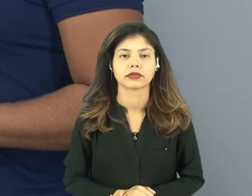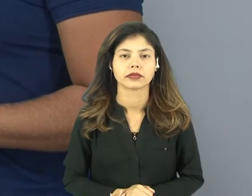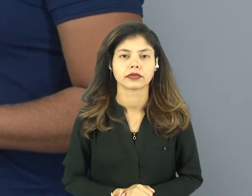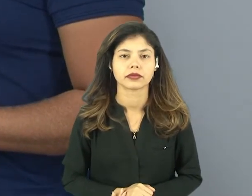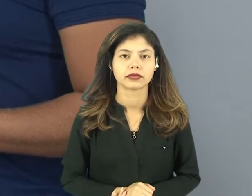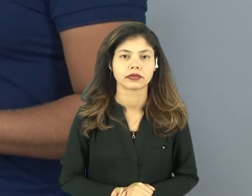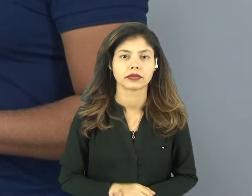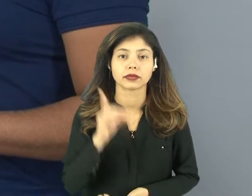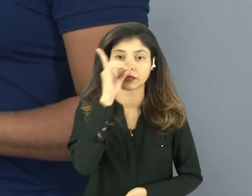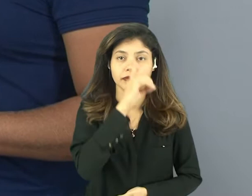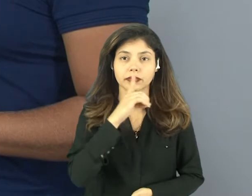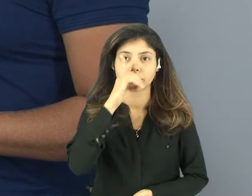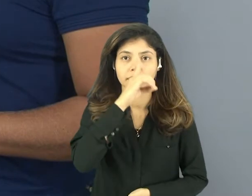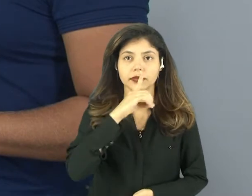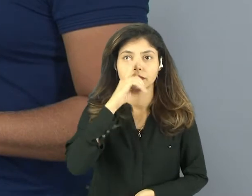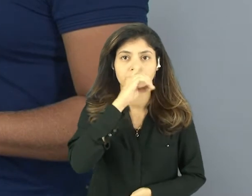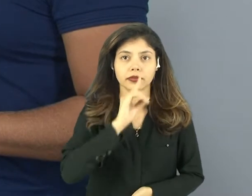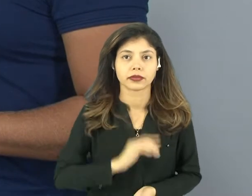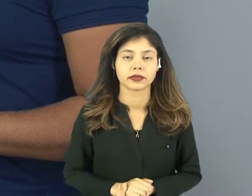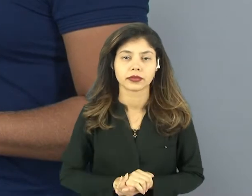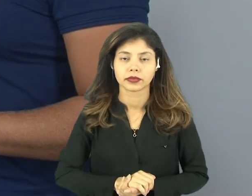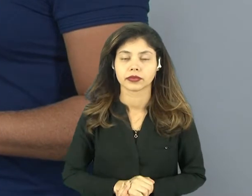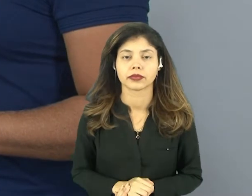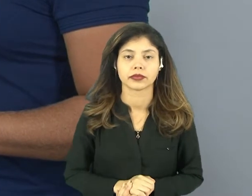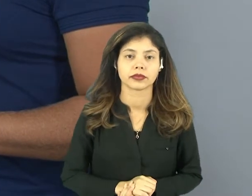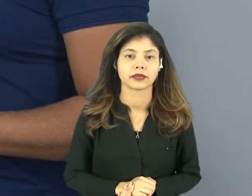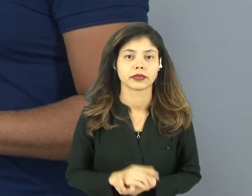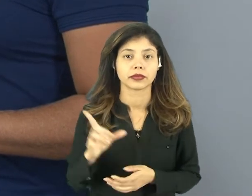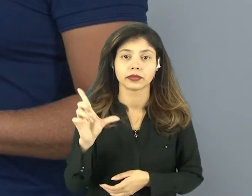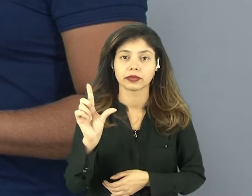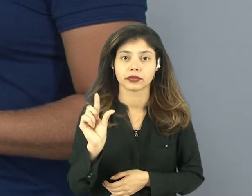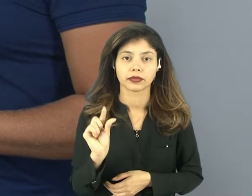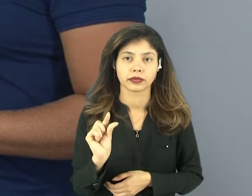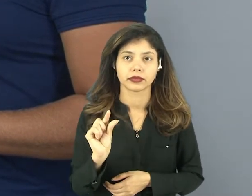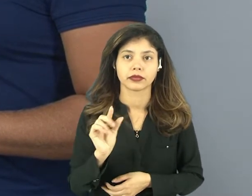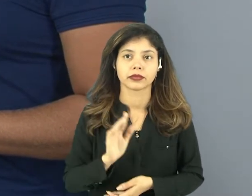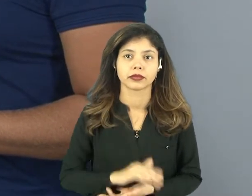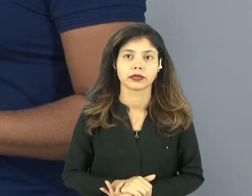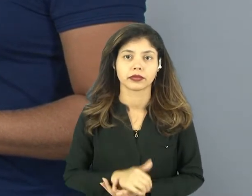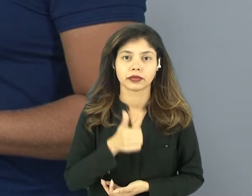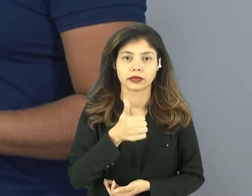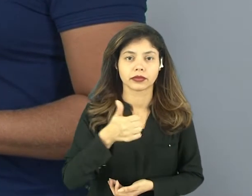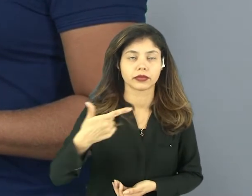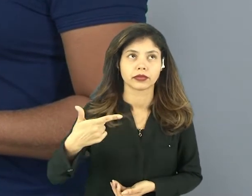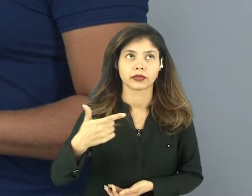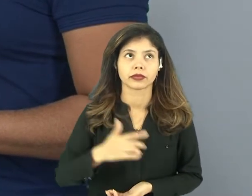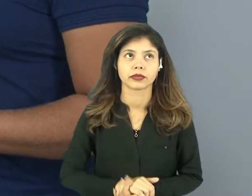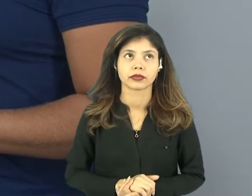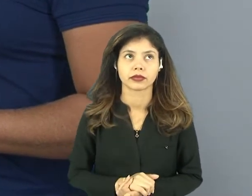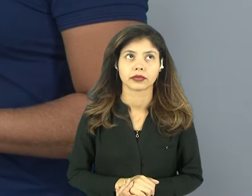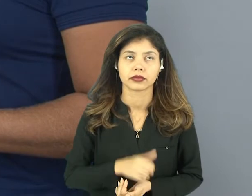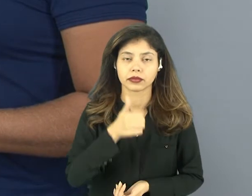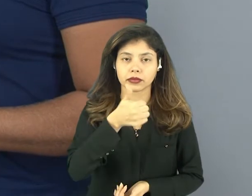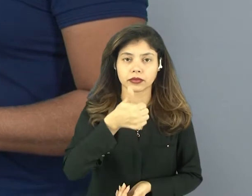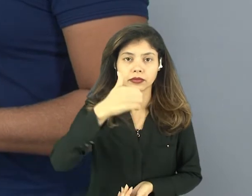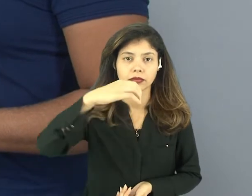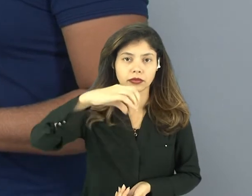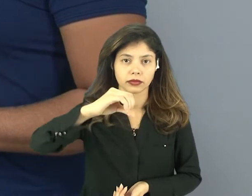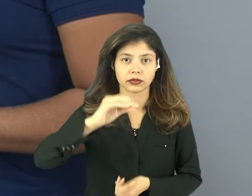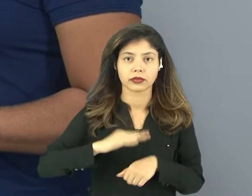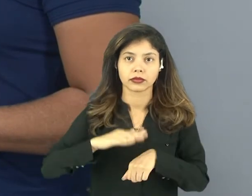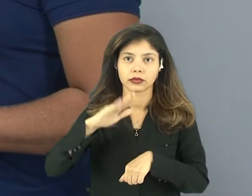No domingo, olhem a mínima, né? 12 e a máxima